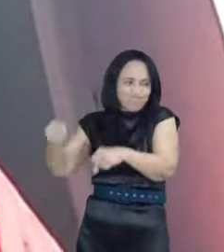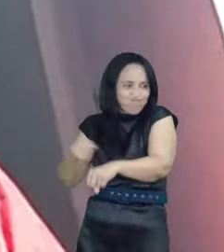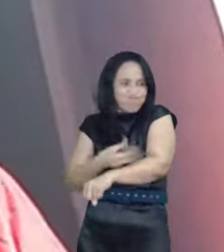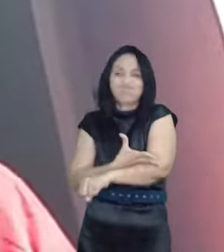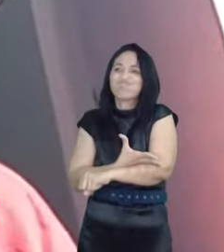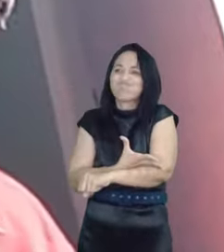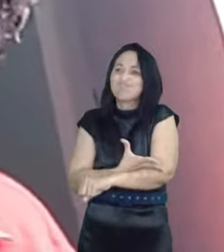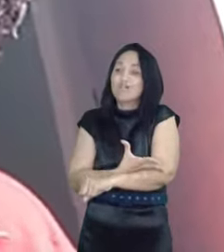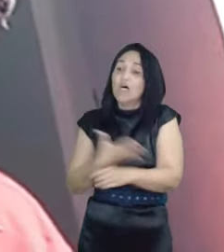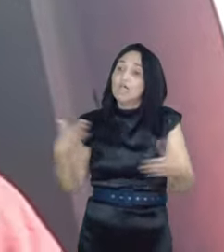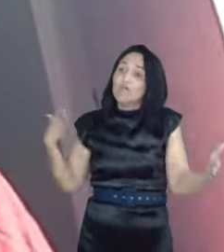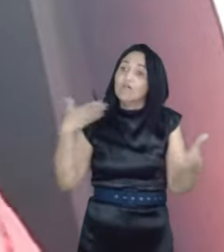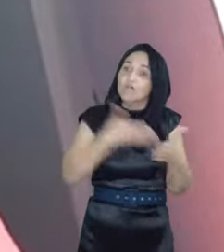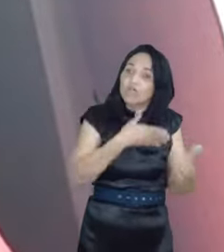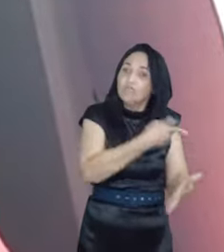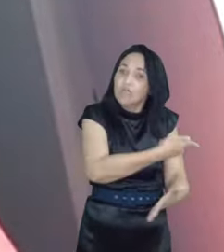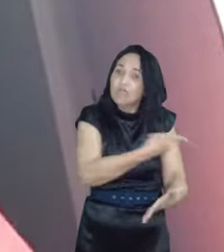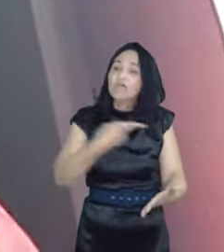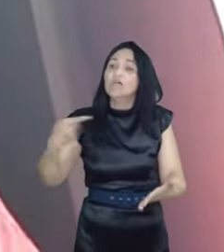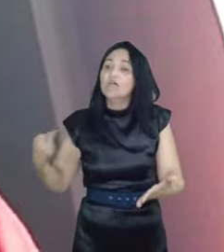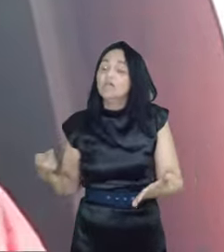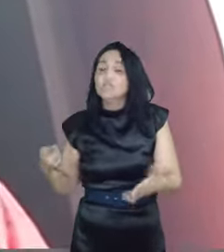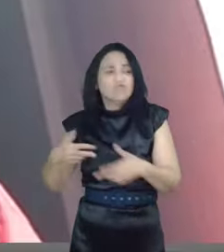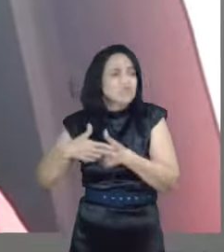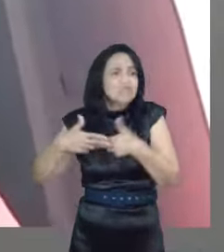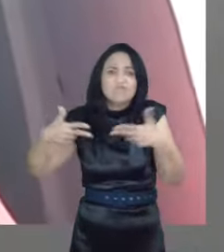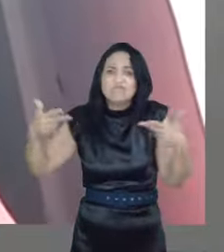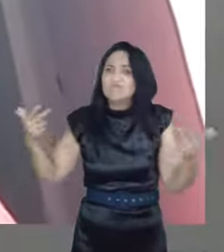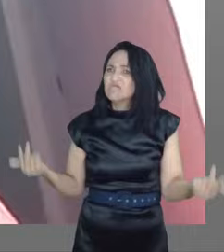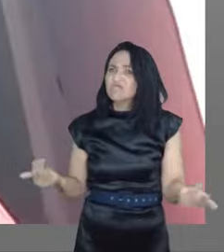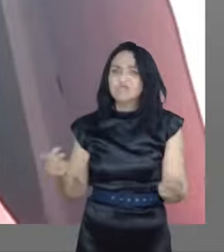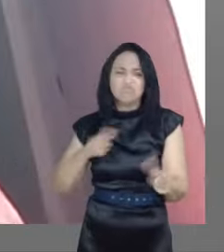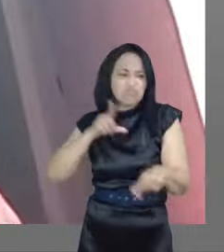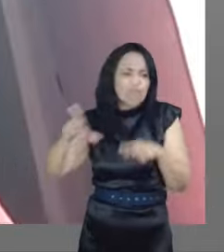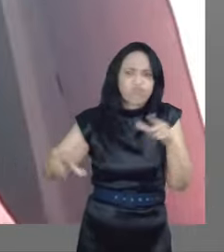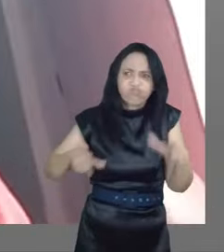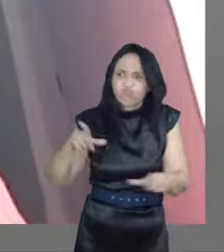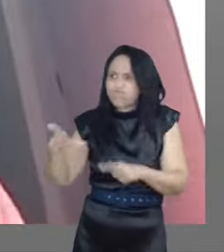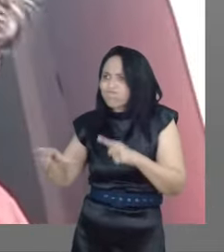Mas foi a última semana de muitas coisas, muito trabalho, né?